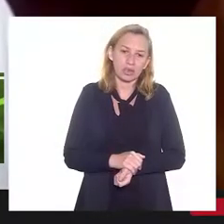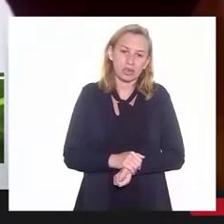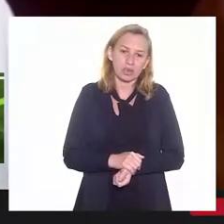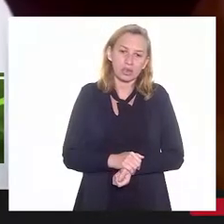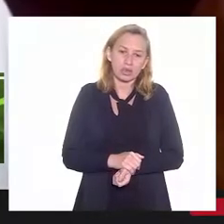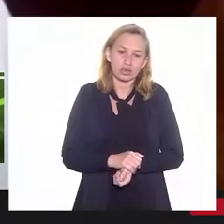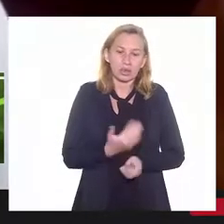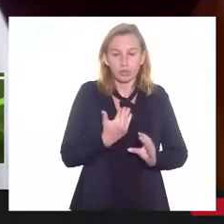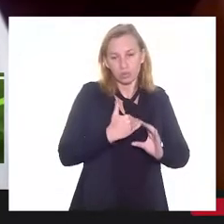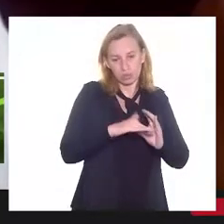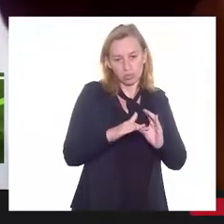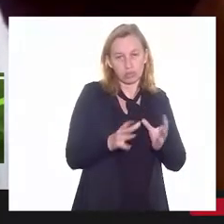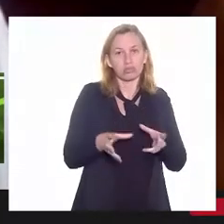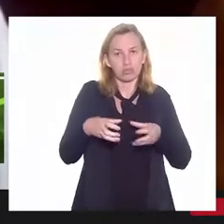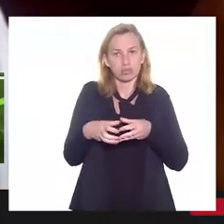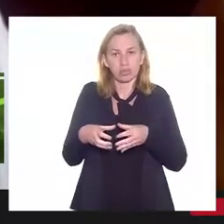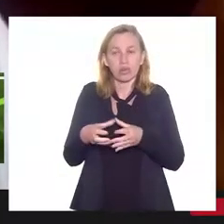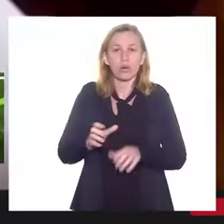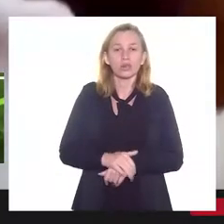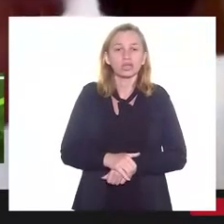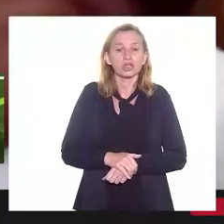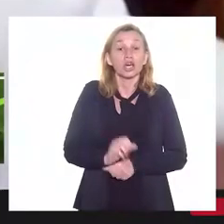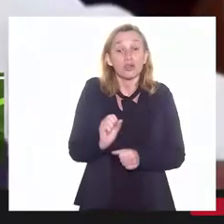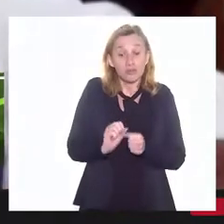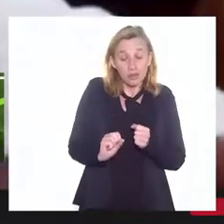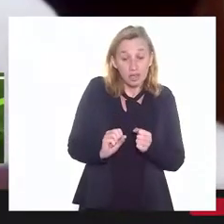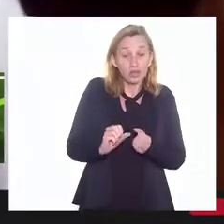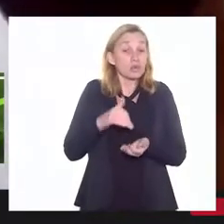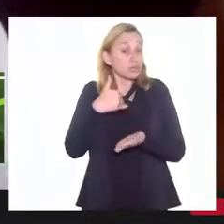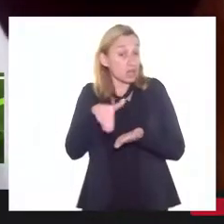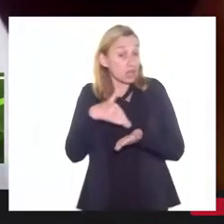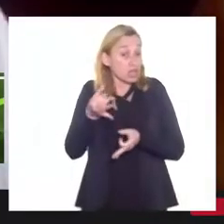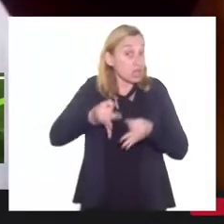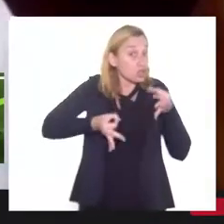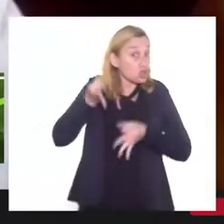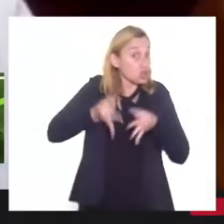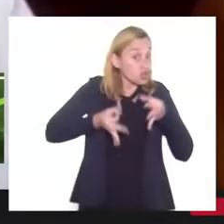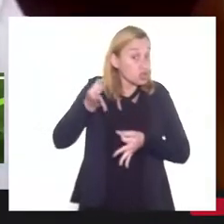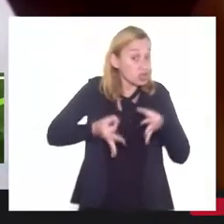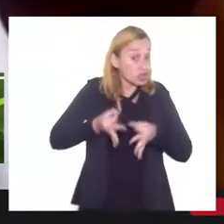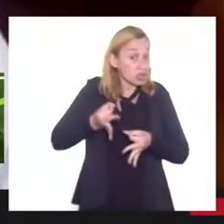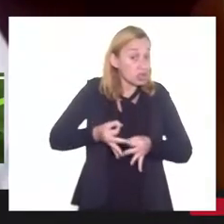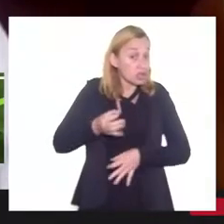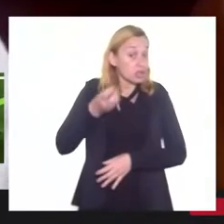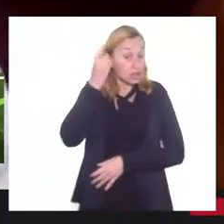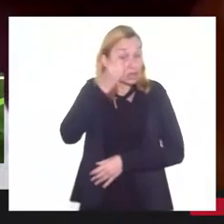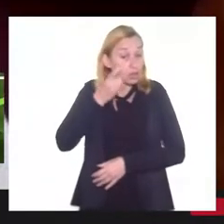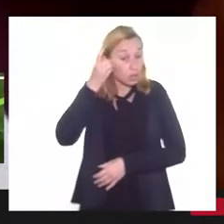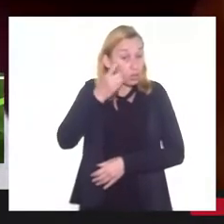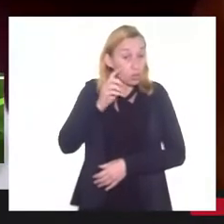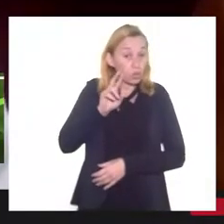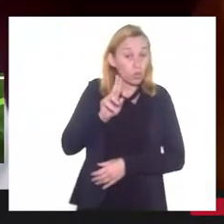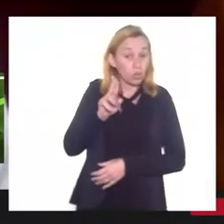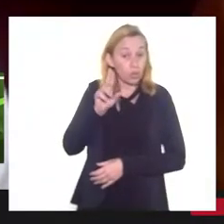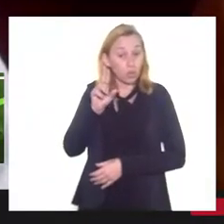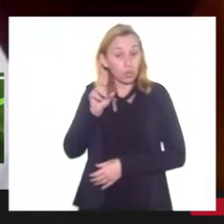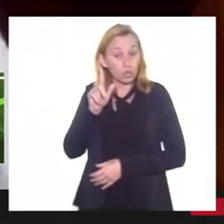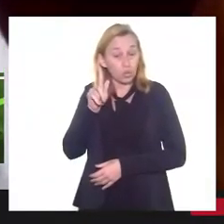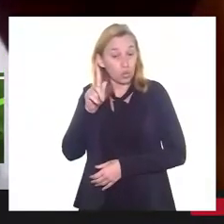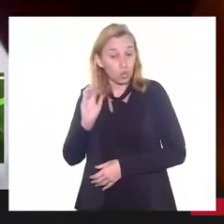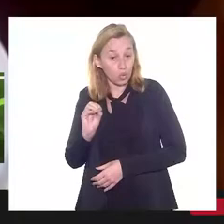a comissão e fiz aos secretários Justiça quer então o deputado Hugo Leal